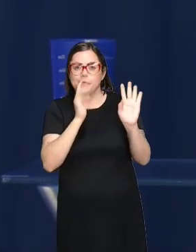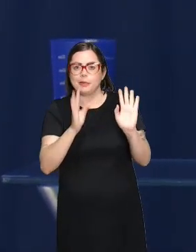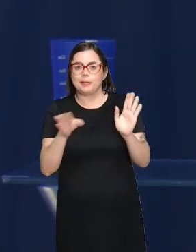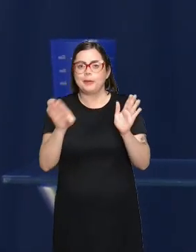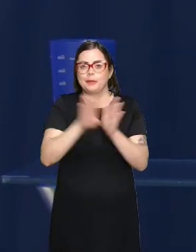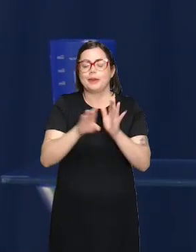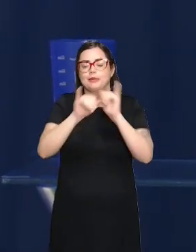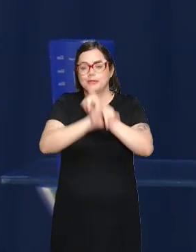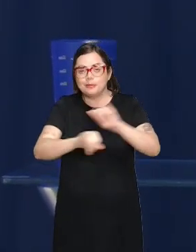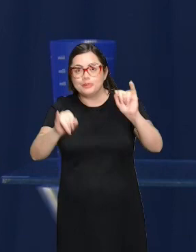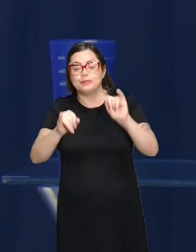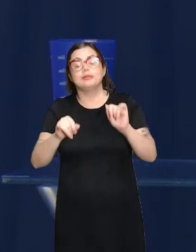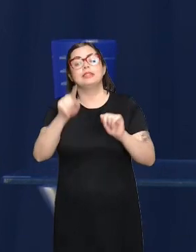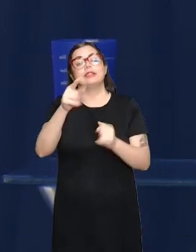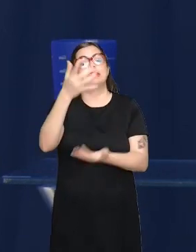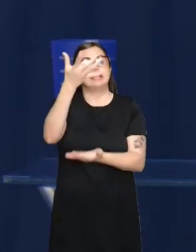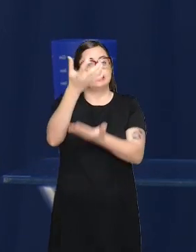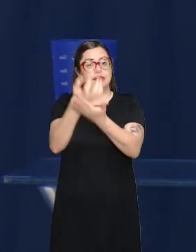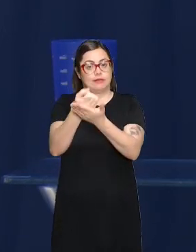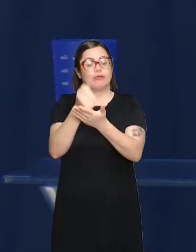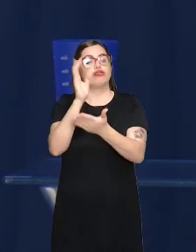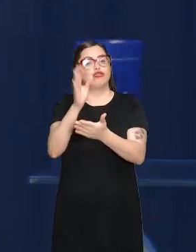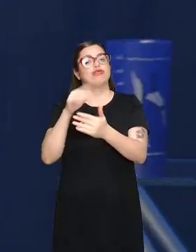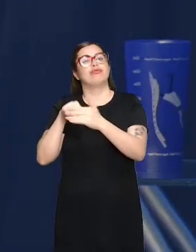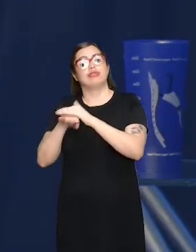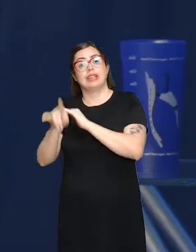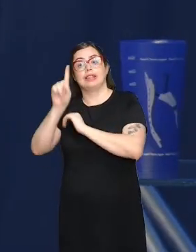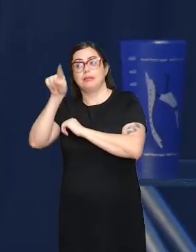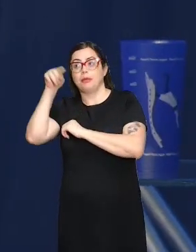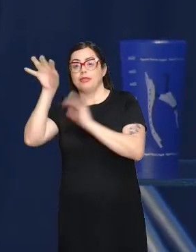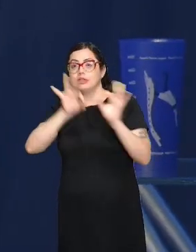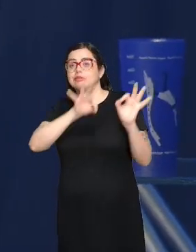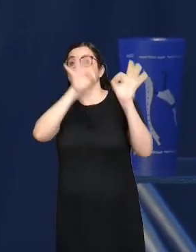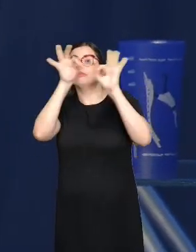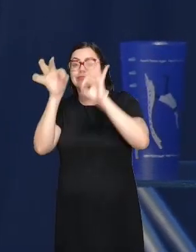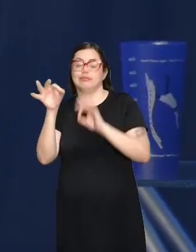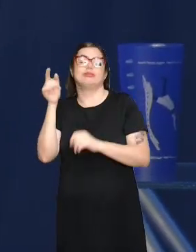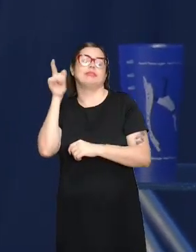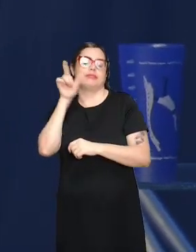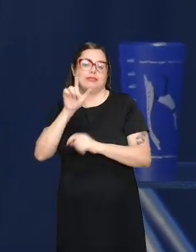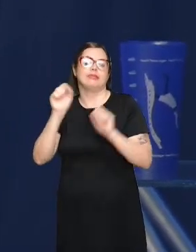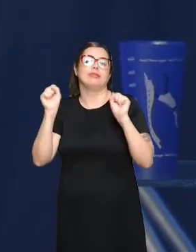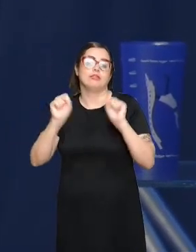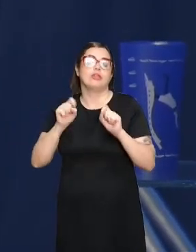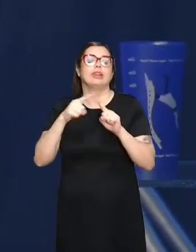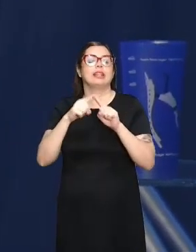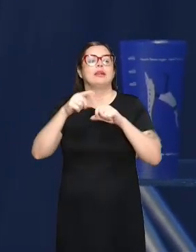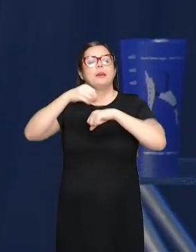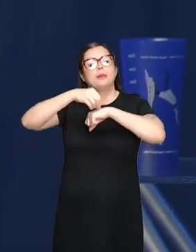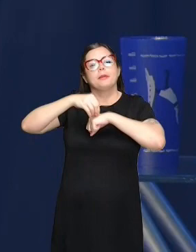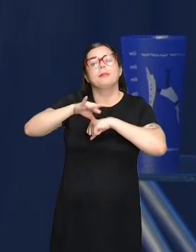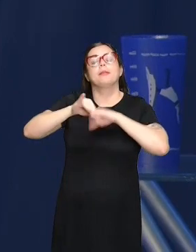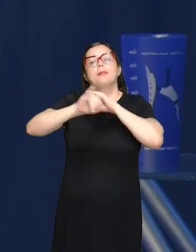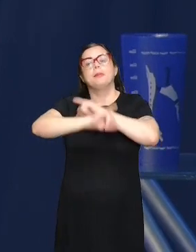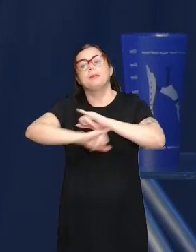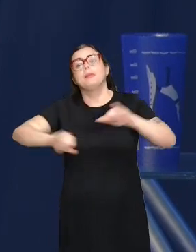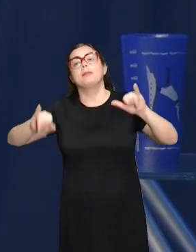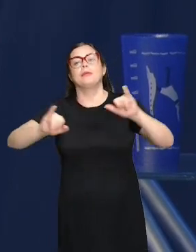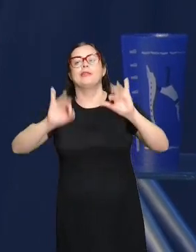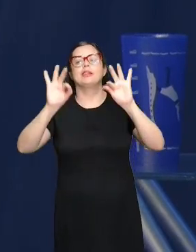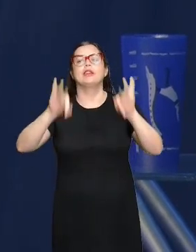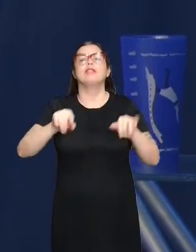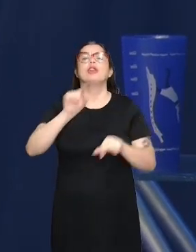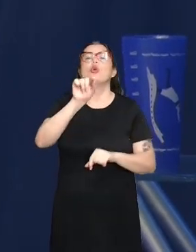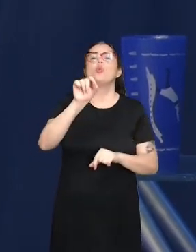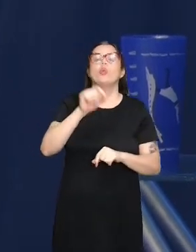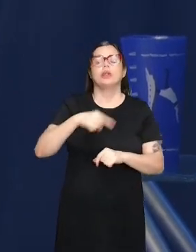painel, que esse painel está gravado, vocês vão poder assistir depois. E deixar essa mensagem final para cada um de vocês,